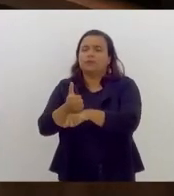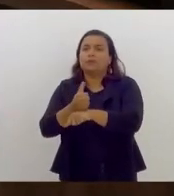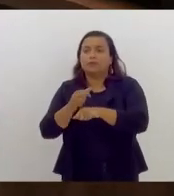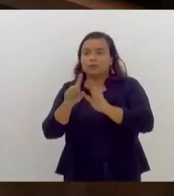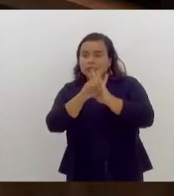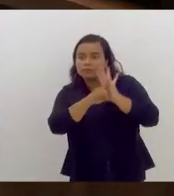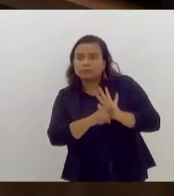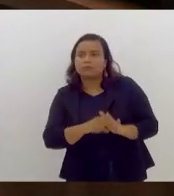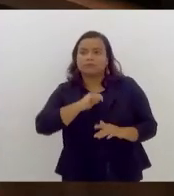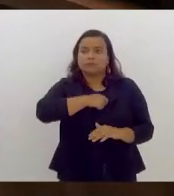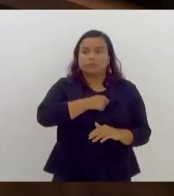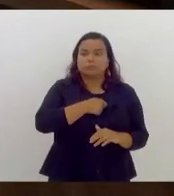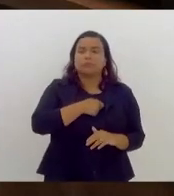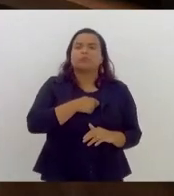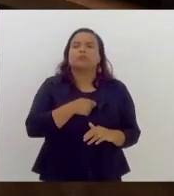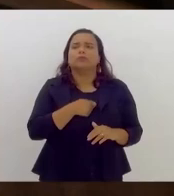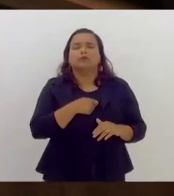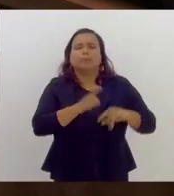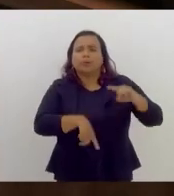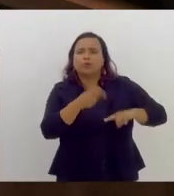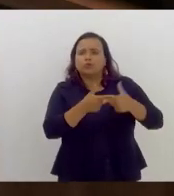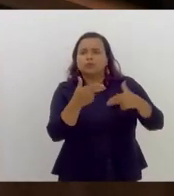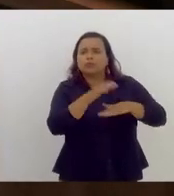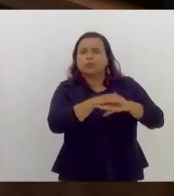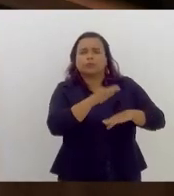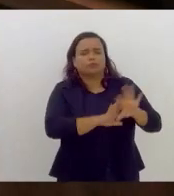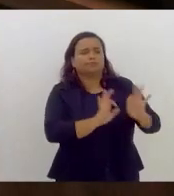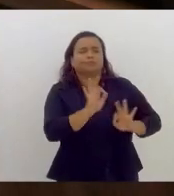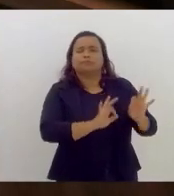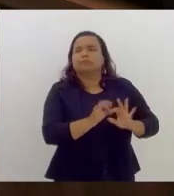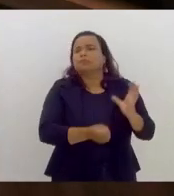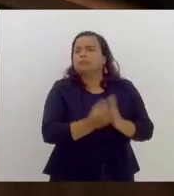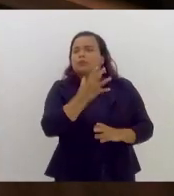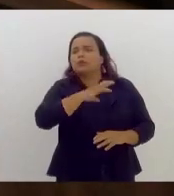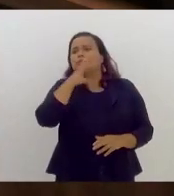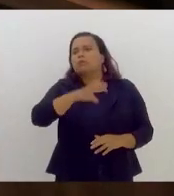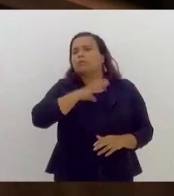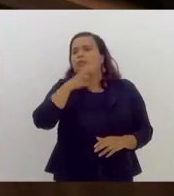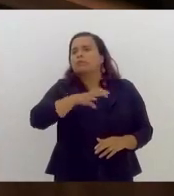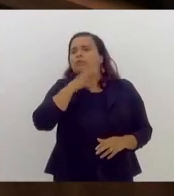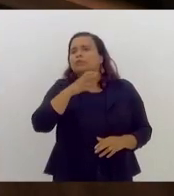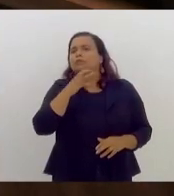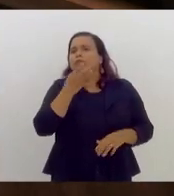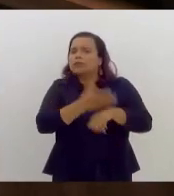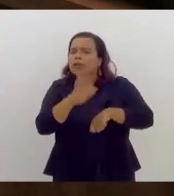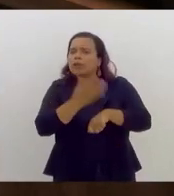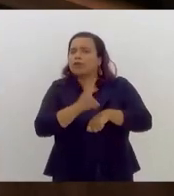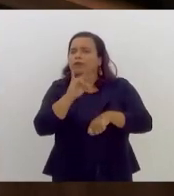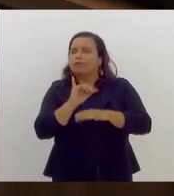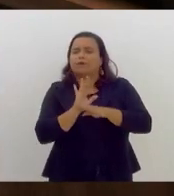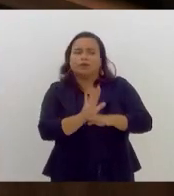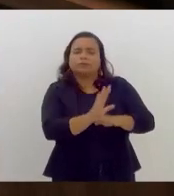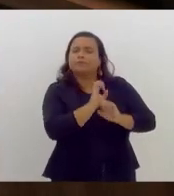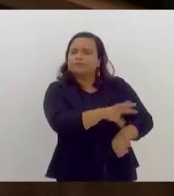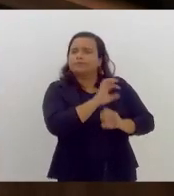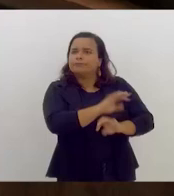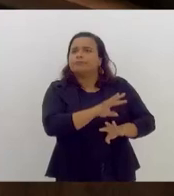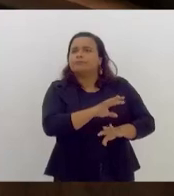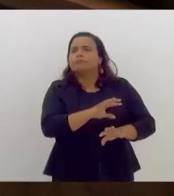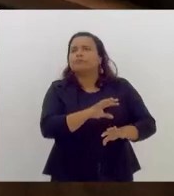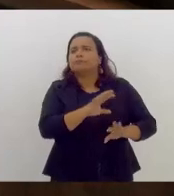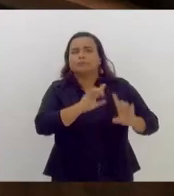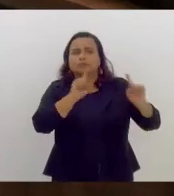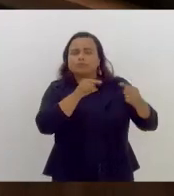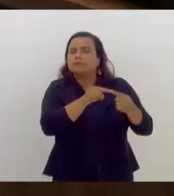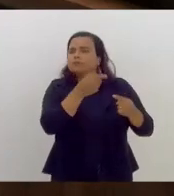inspeção e fiscalização de produtos artesanais de origem animal, que receberá treinamento específico e permanente para essa